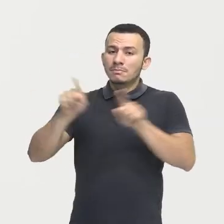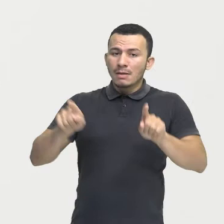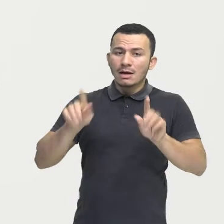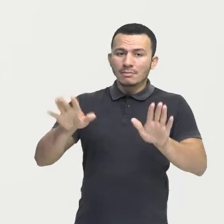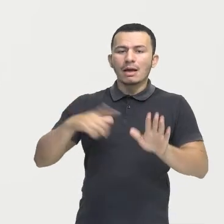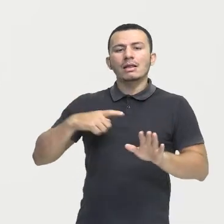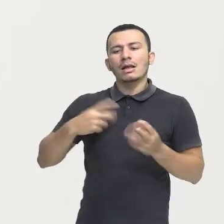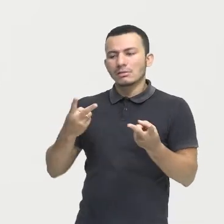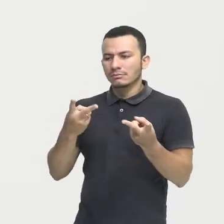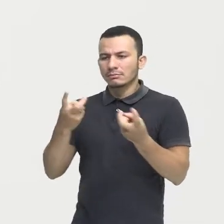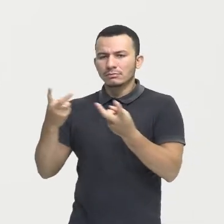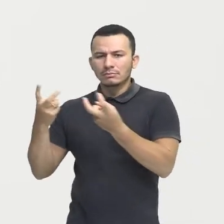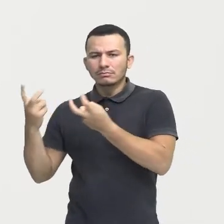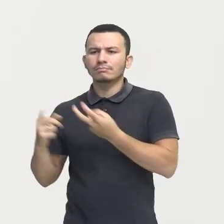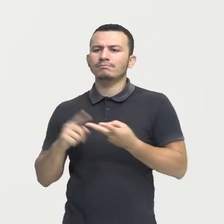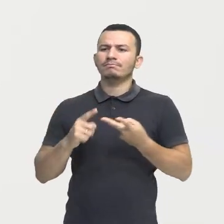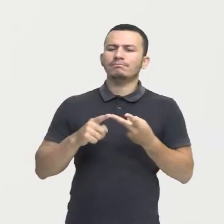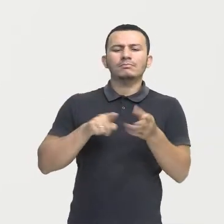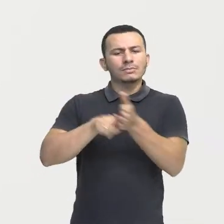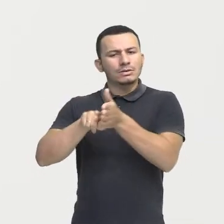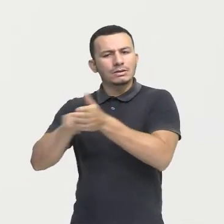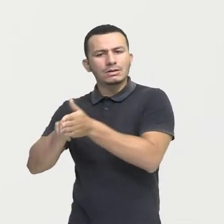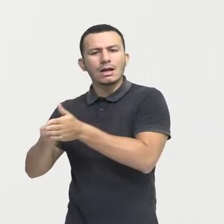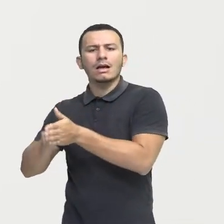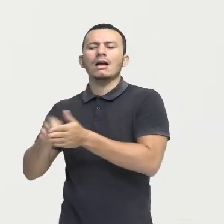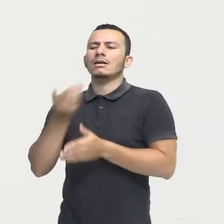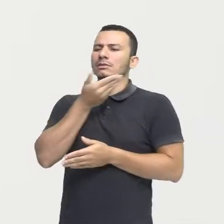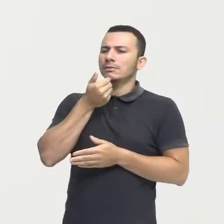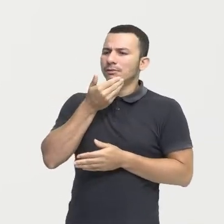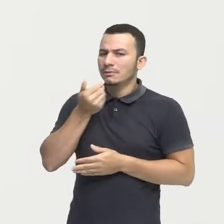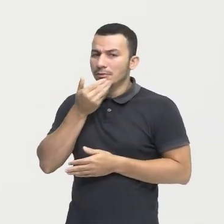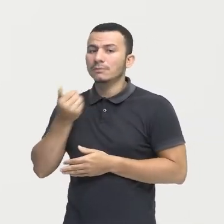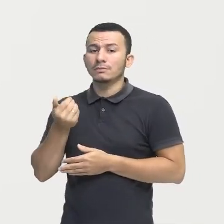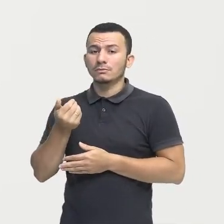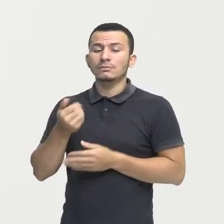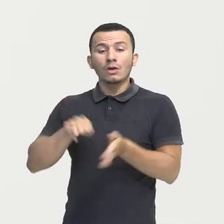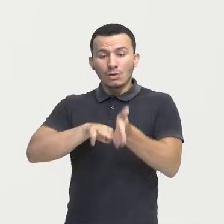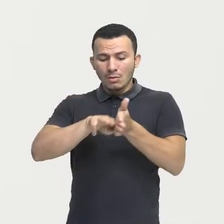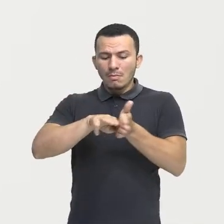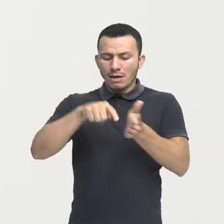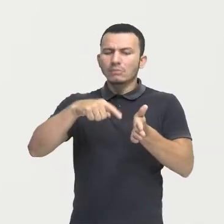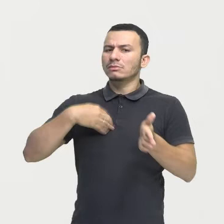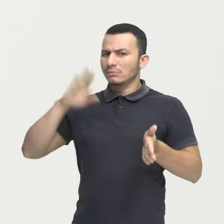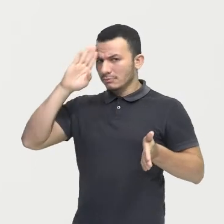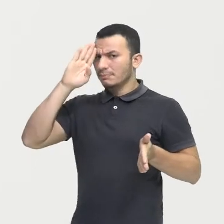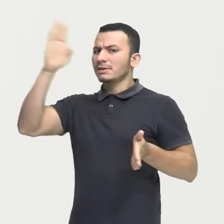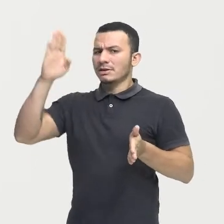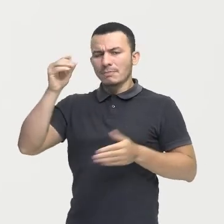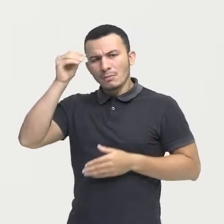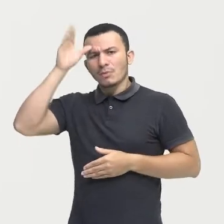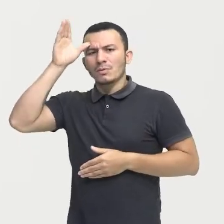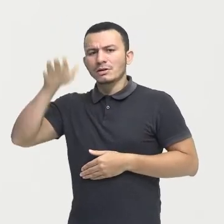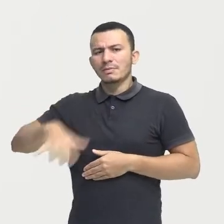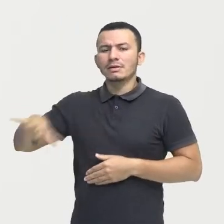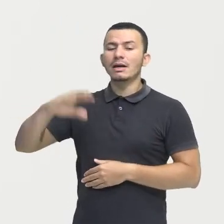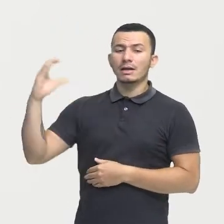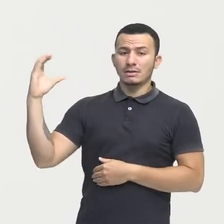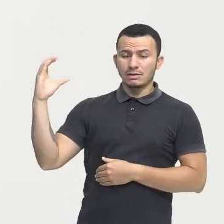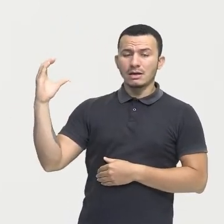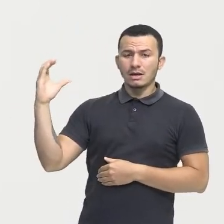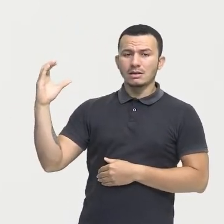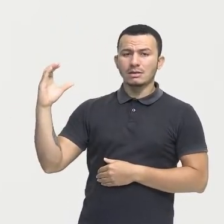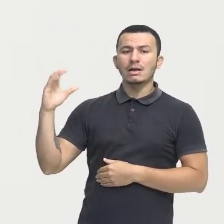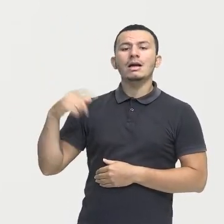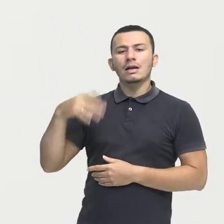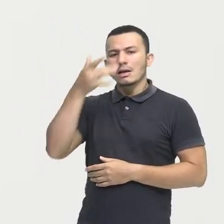é observar, pesquisar, né? Então o método ele é fundamental para o conhecimento científico. Um método que